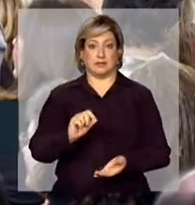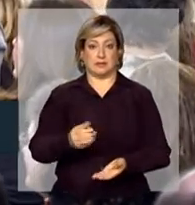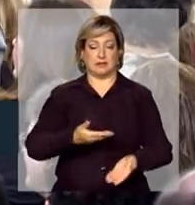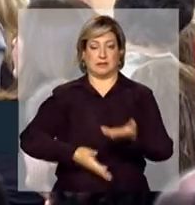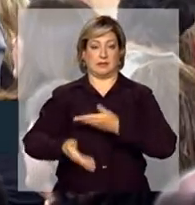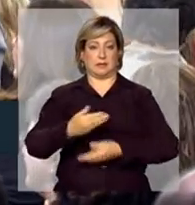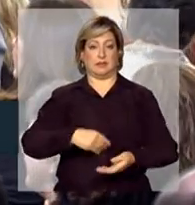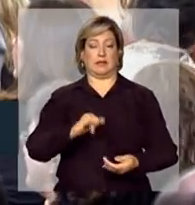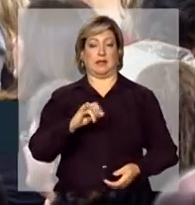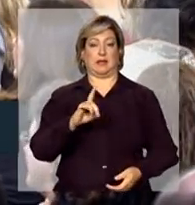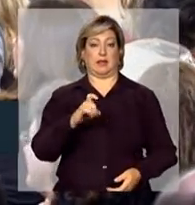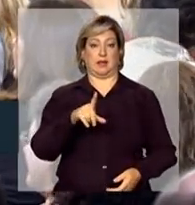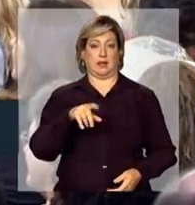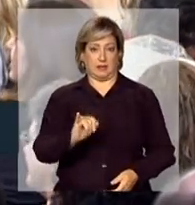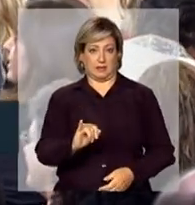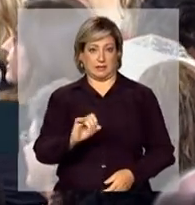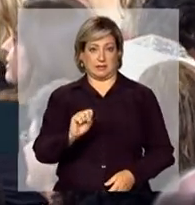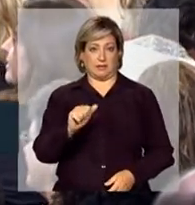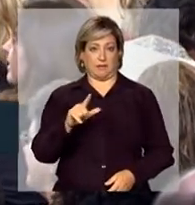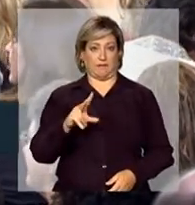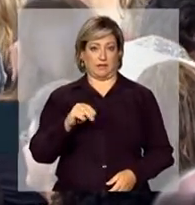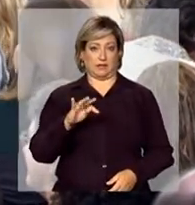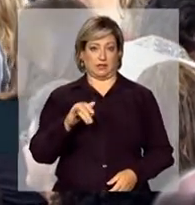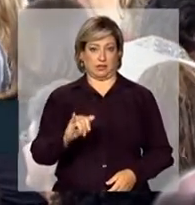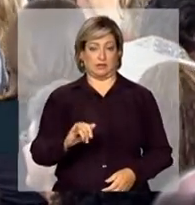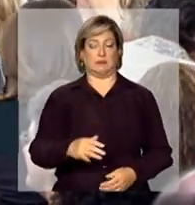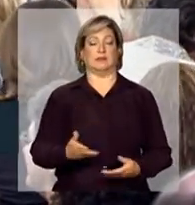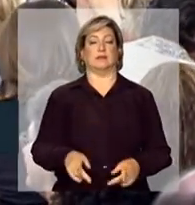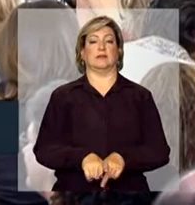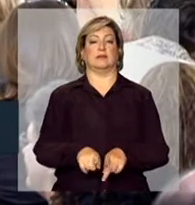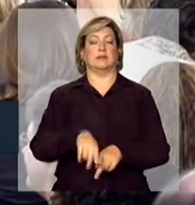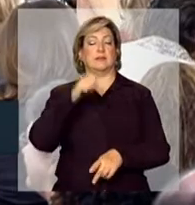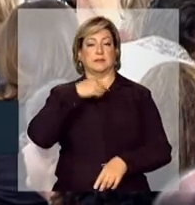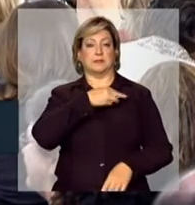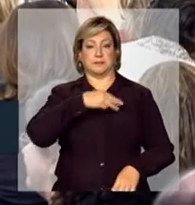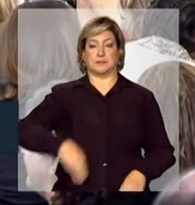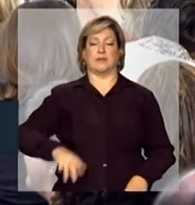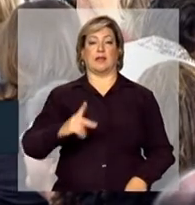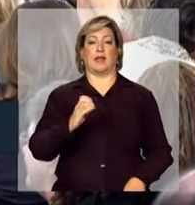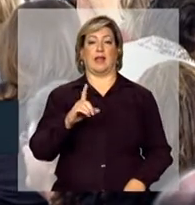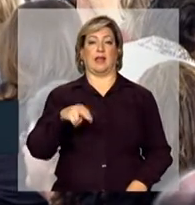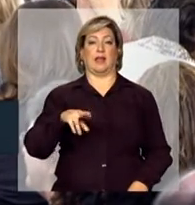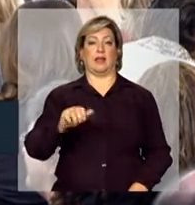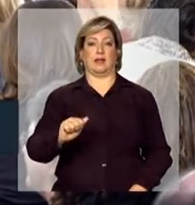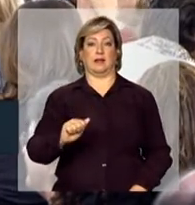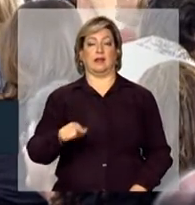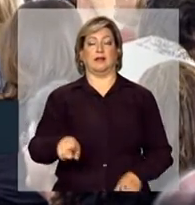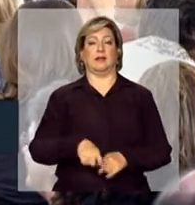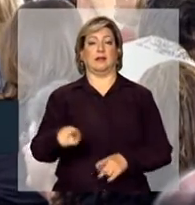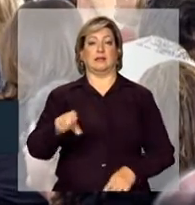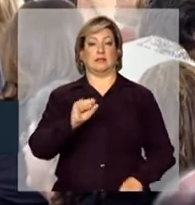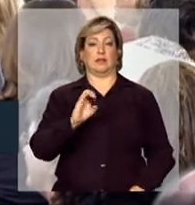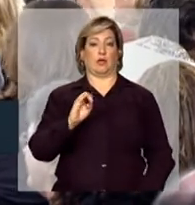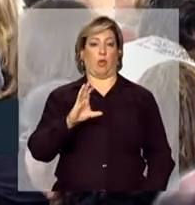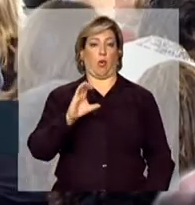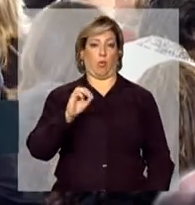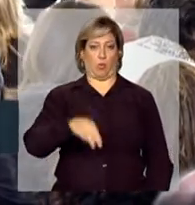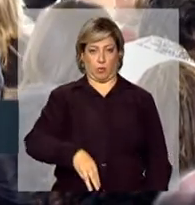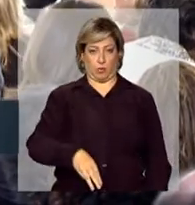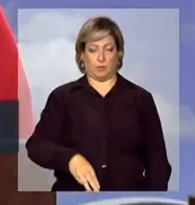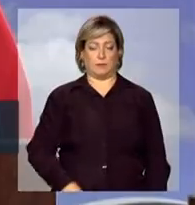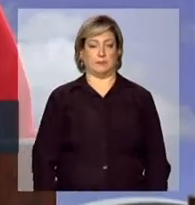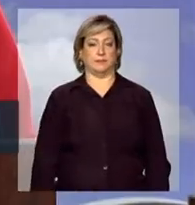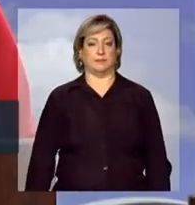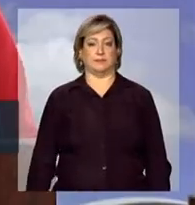ideli Salvatti a ministra Helena Chagas e da secretaria de comunicação